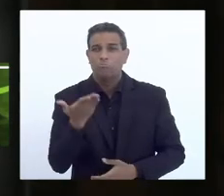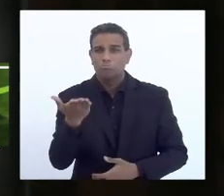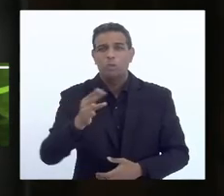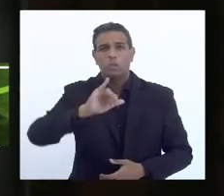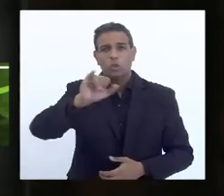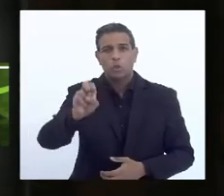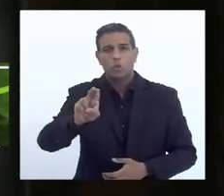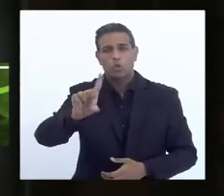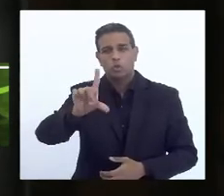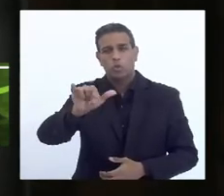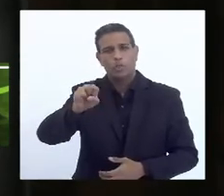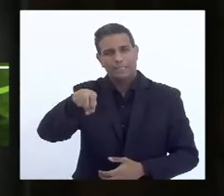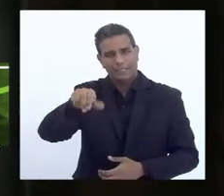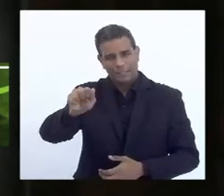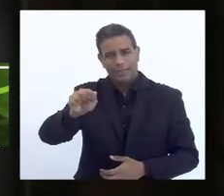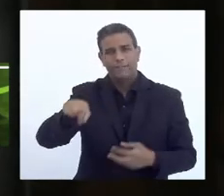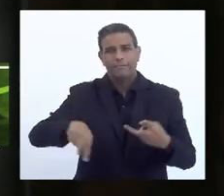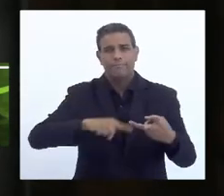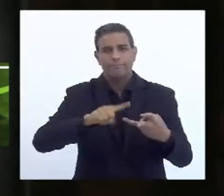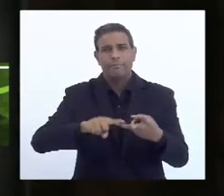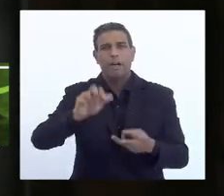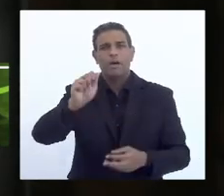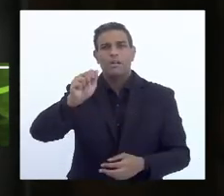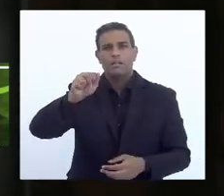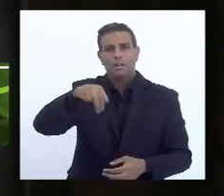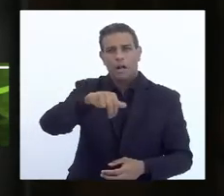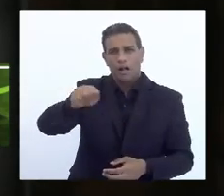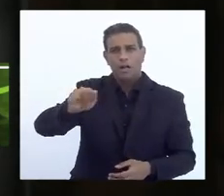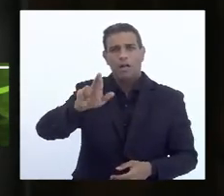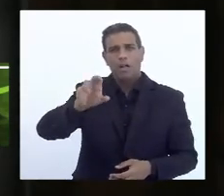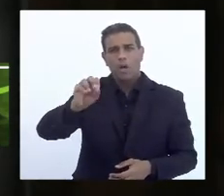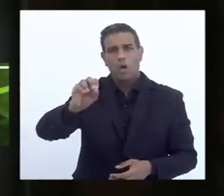Juliana Drummond, Ana Rocha, né?